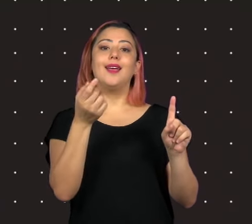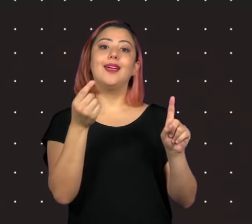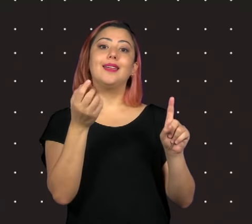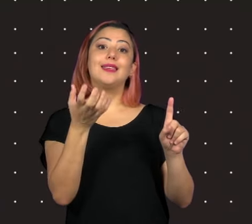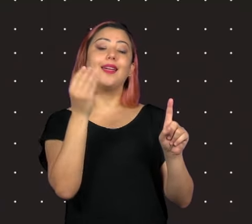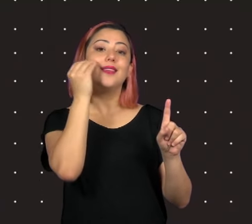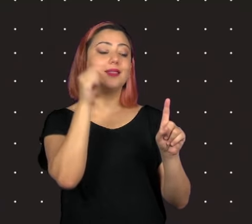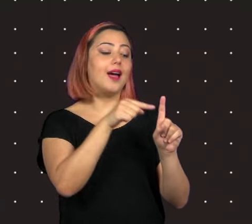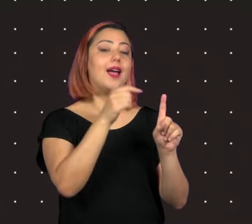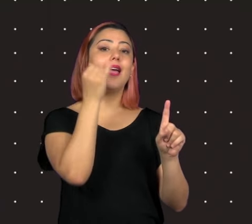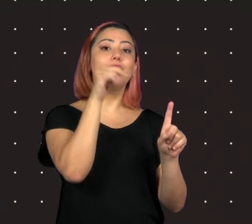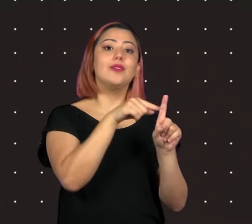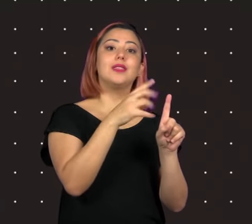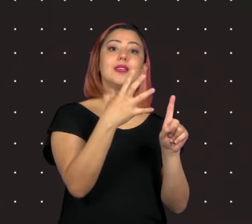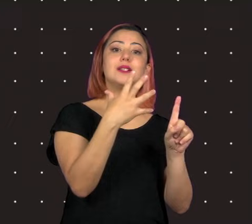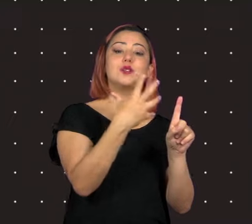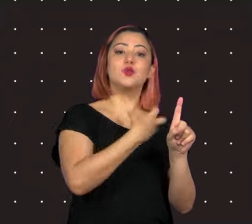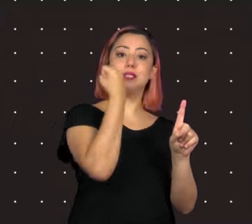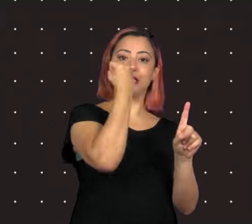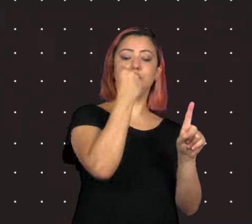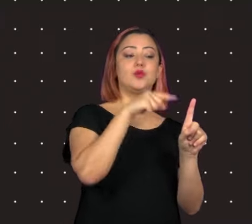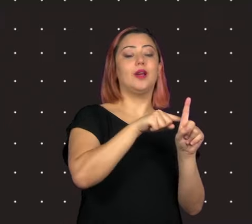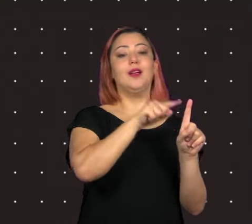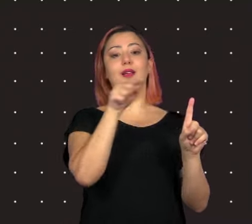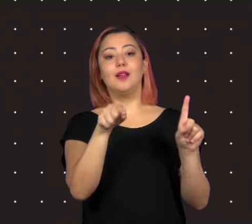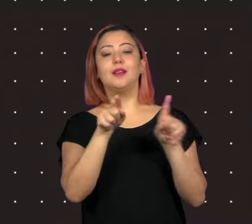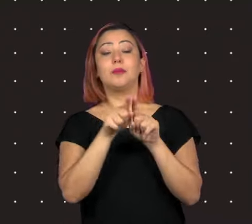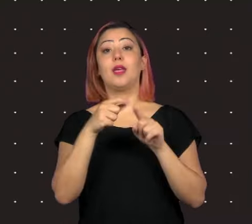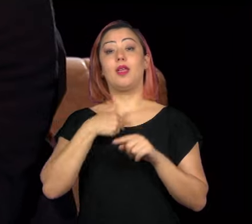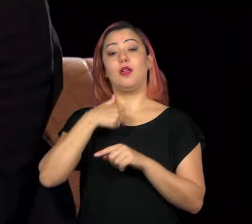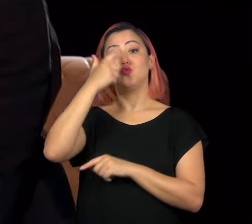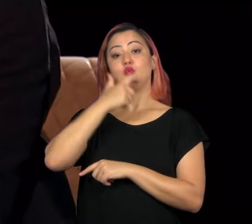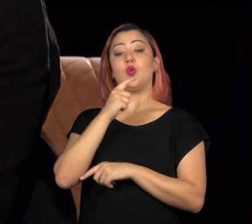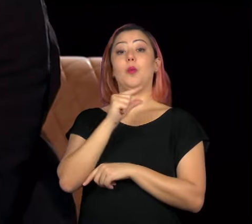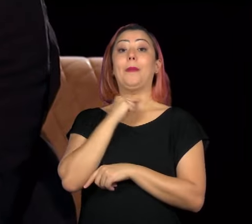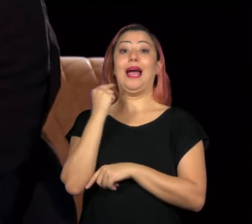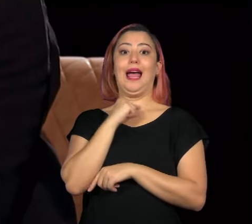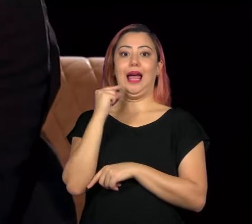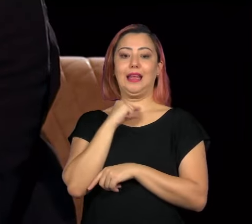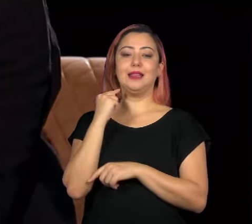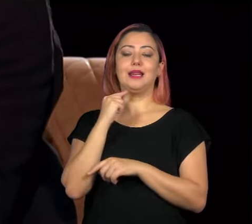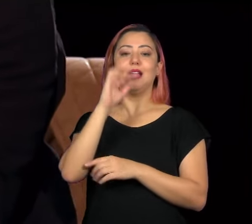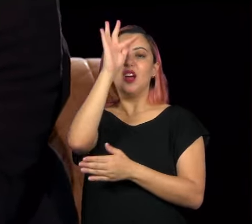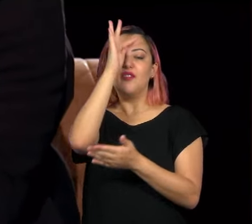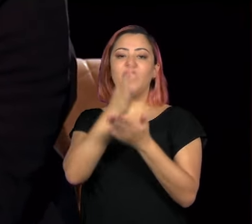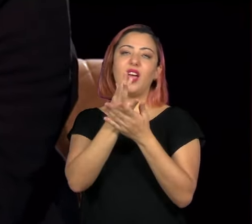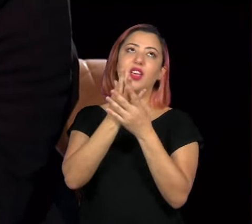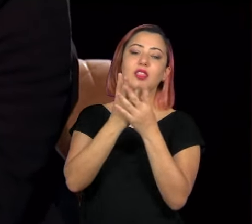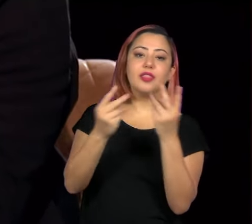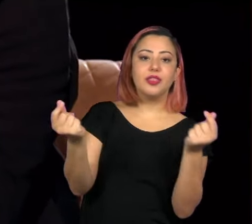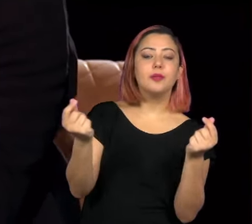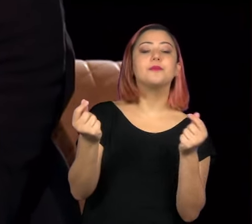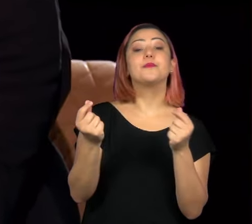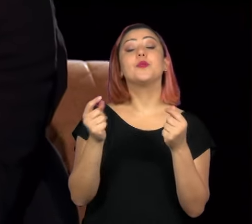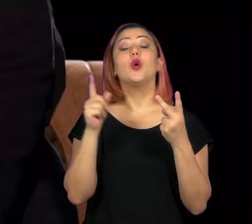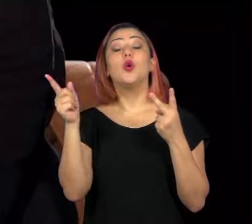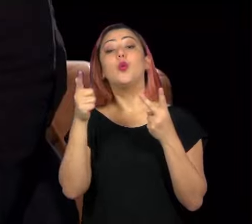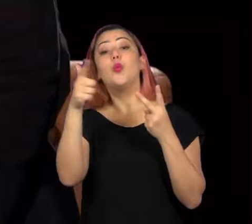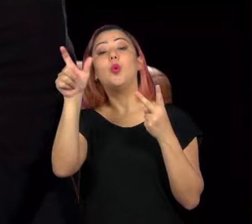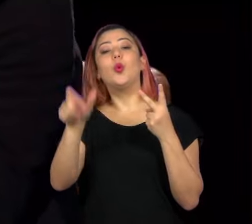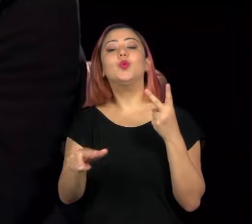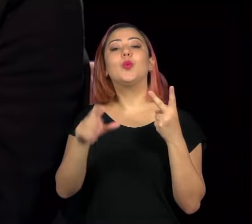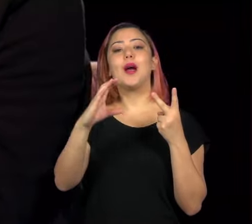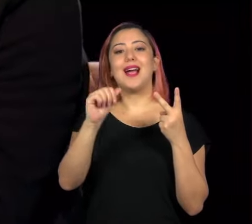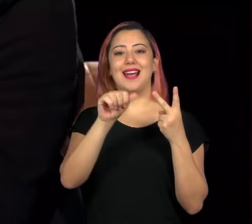né? Eu sou um padre que está perdendo a fé e o Cássio Gabus Mendes está num momento de crise no